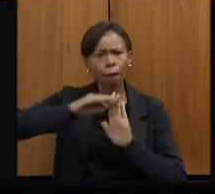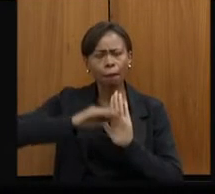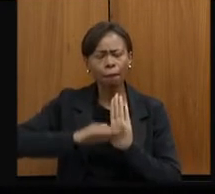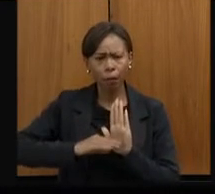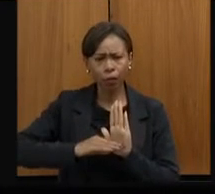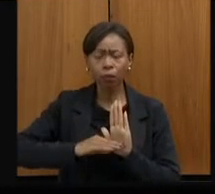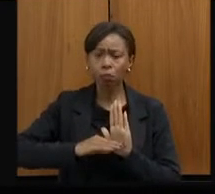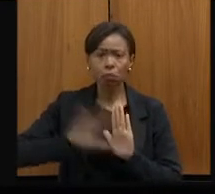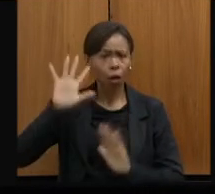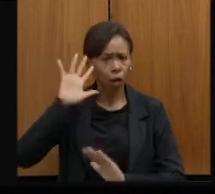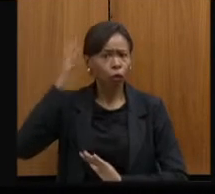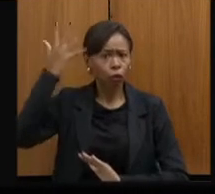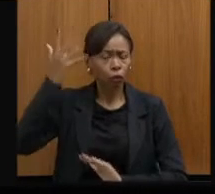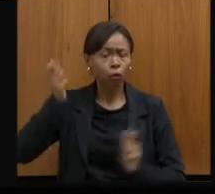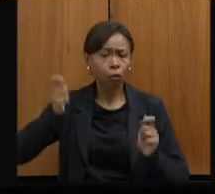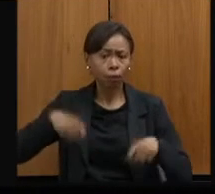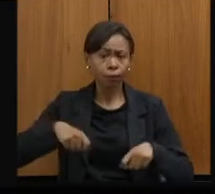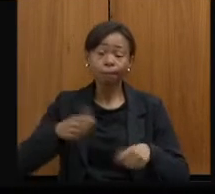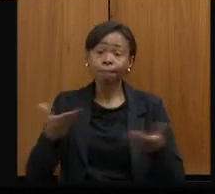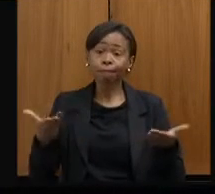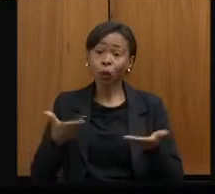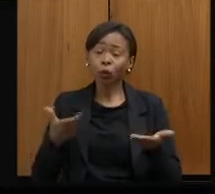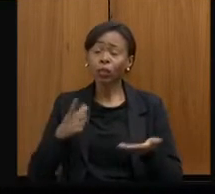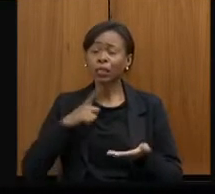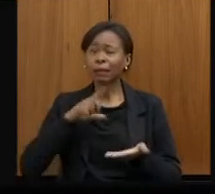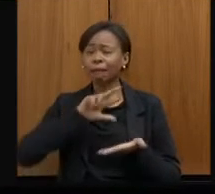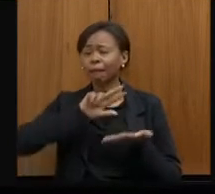diversos casos de ação civil pública